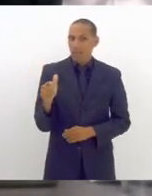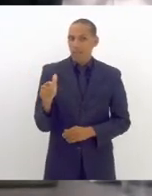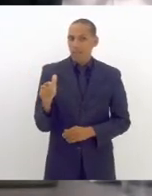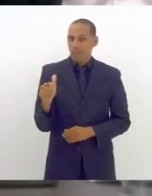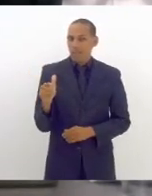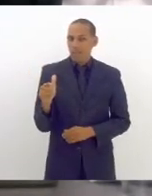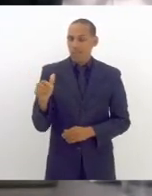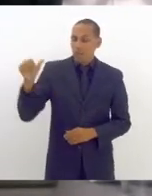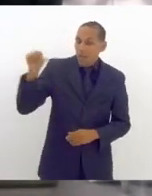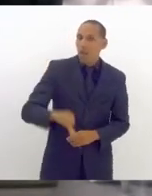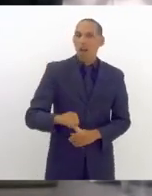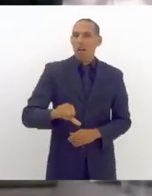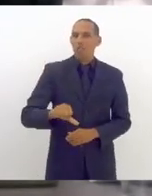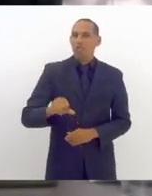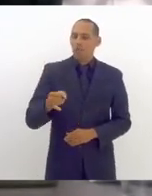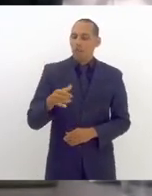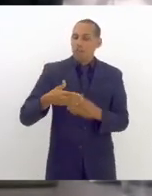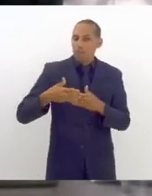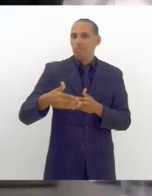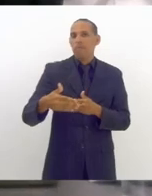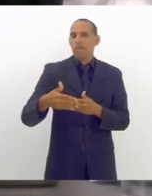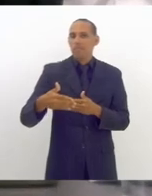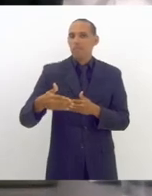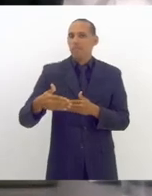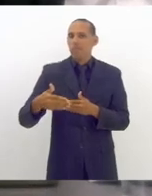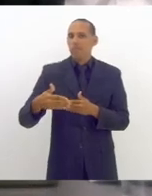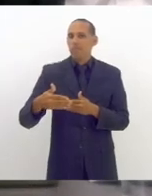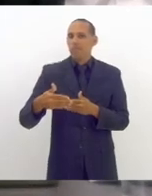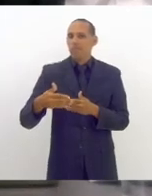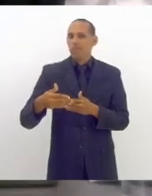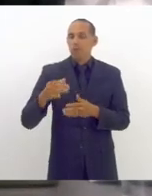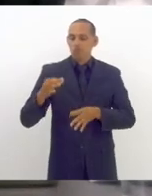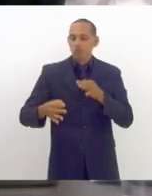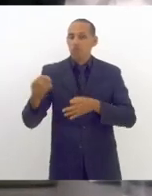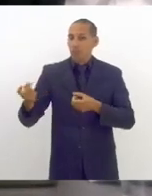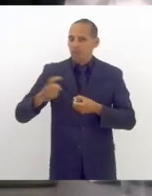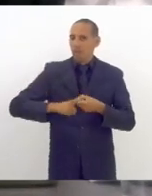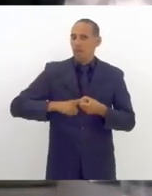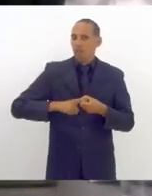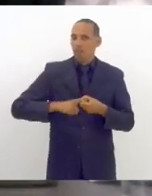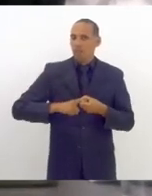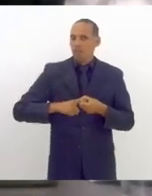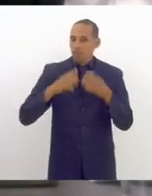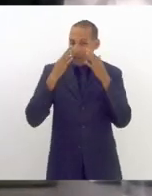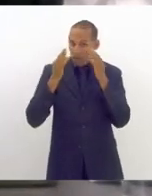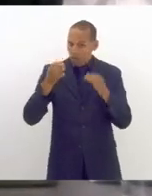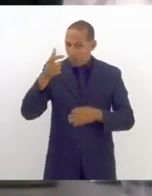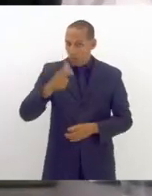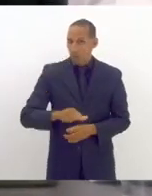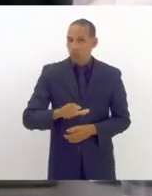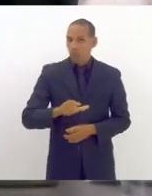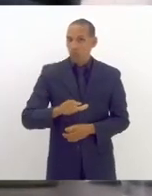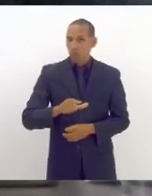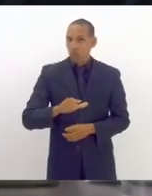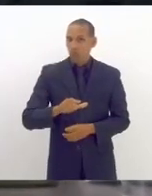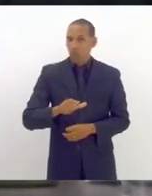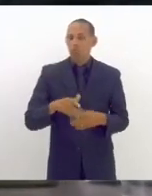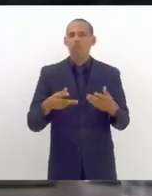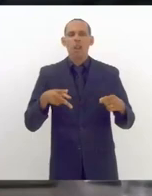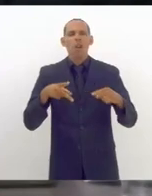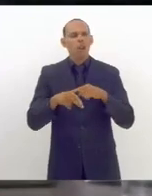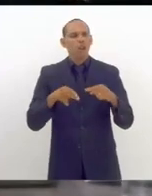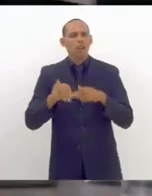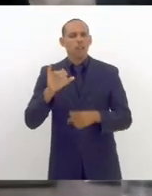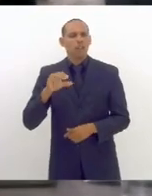pode ser pior a partir de Janeiro quando sair do recesso a justiça volta a chamar atenção com esse corte